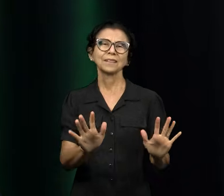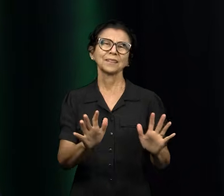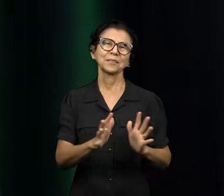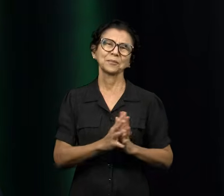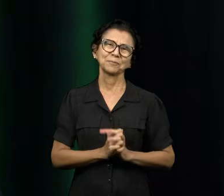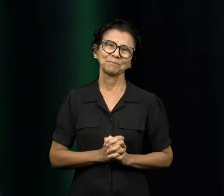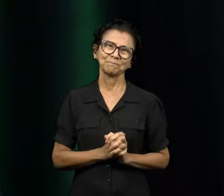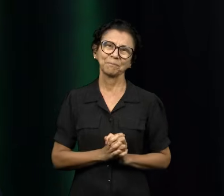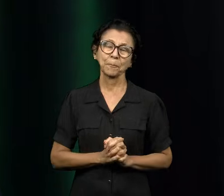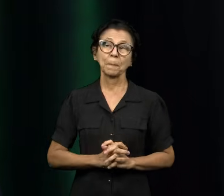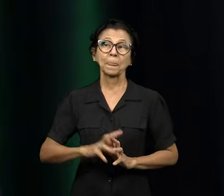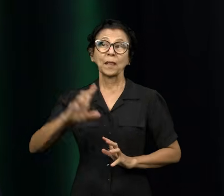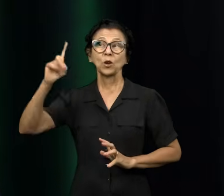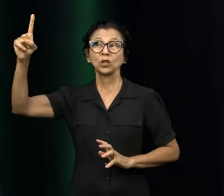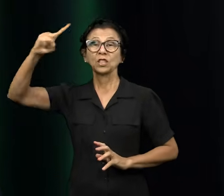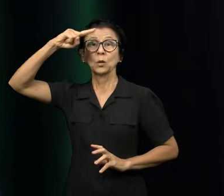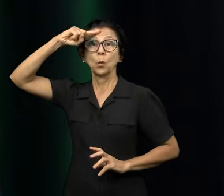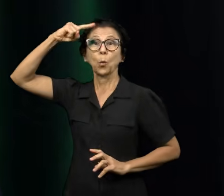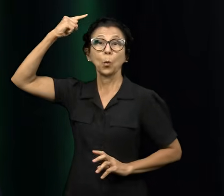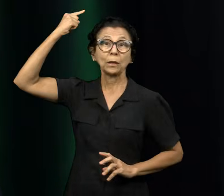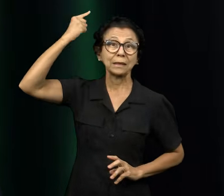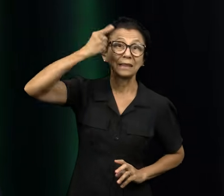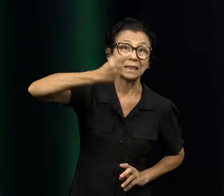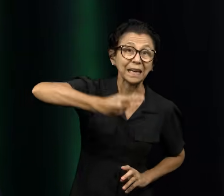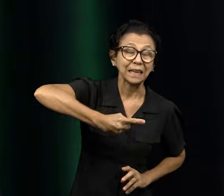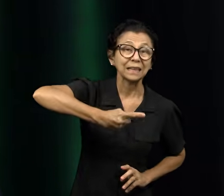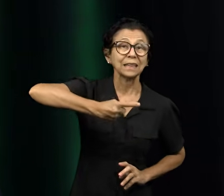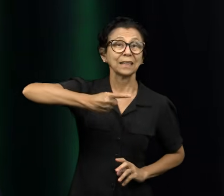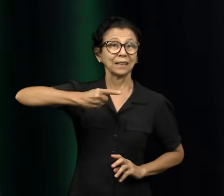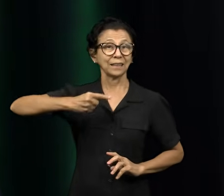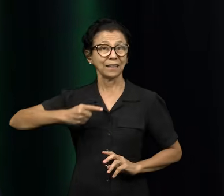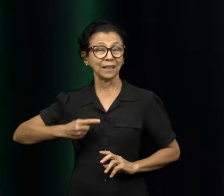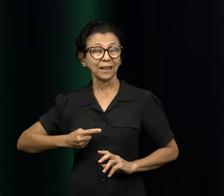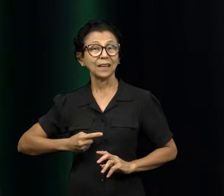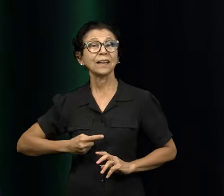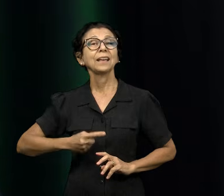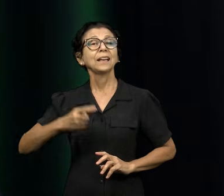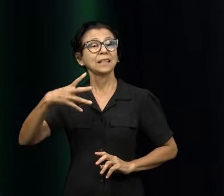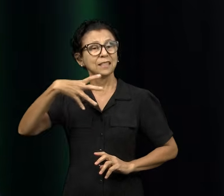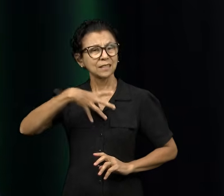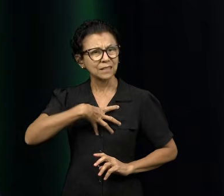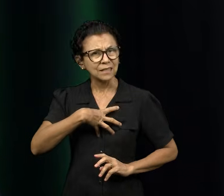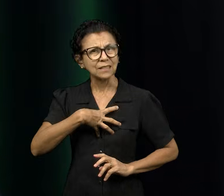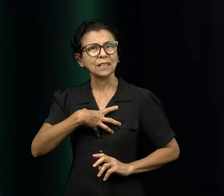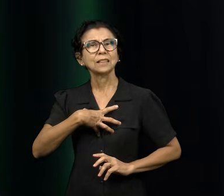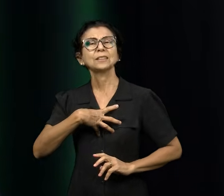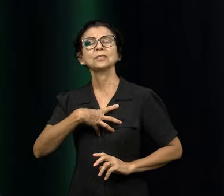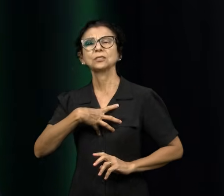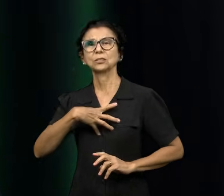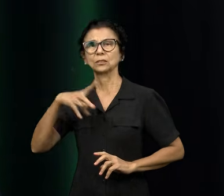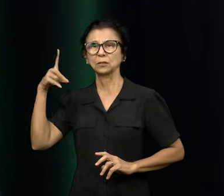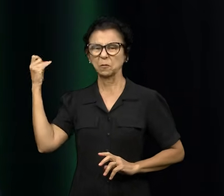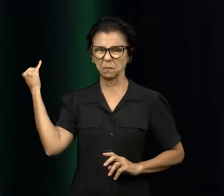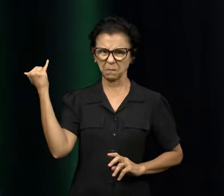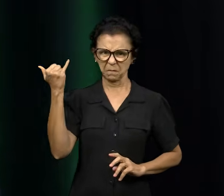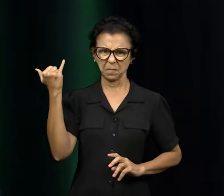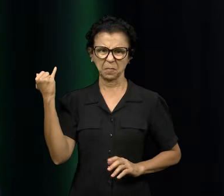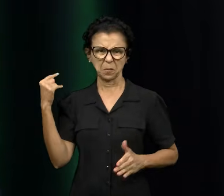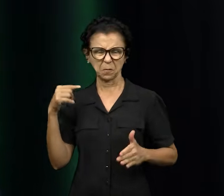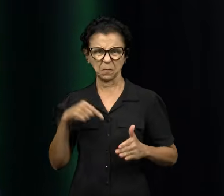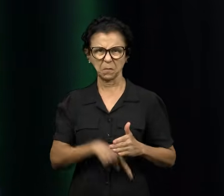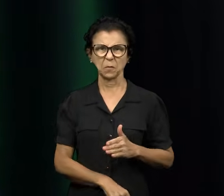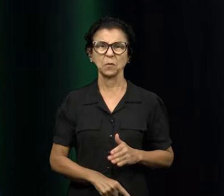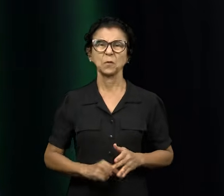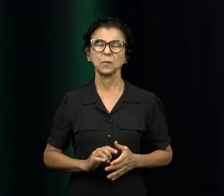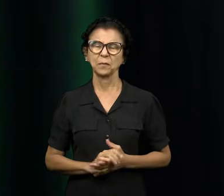Mas pela palavra de Jesus, o homem ouve, ele pode estar morto, né? O Senhor diz,